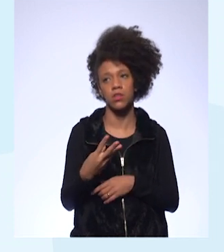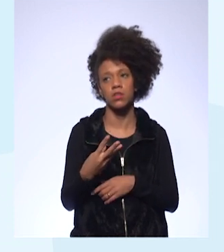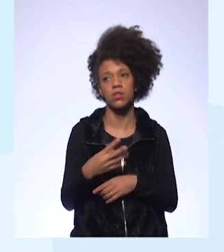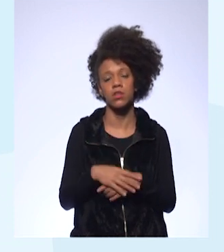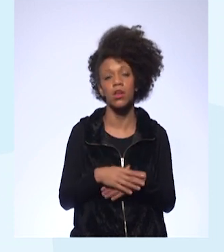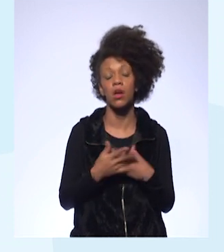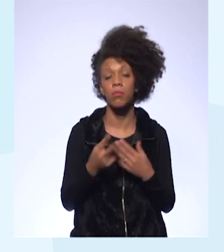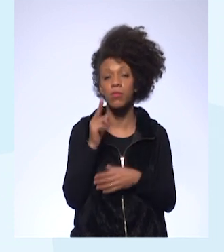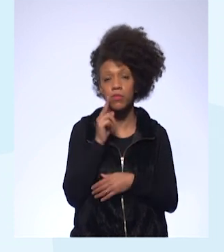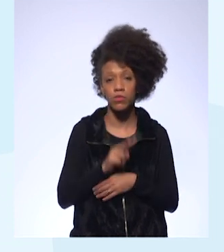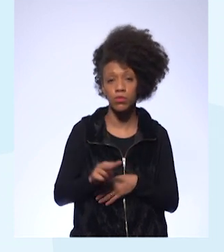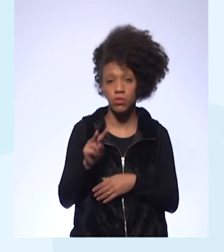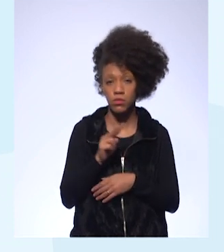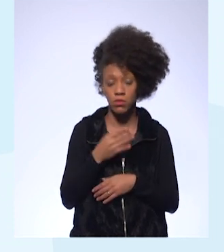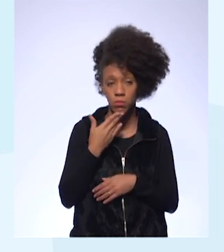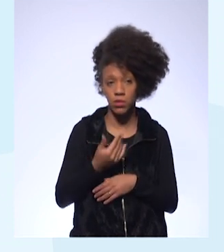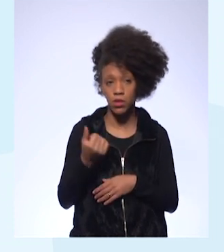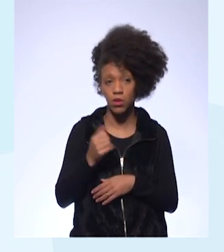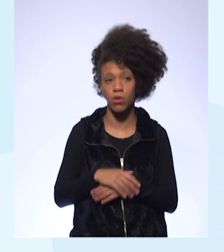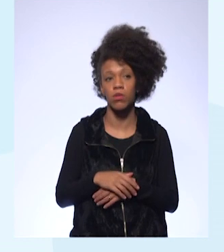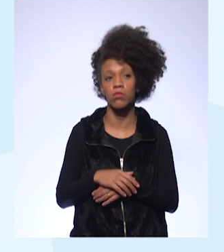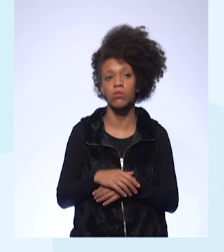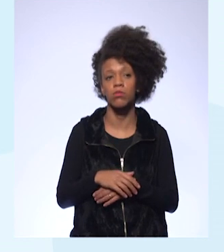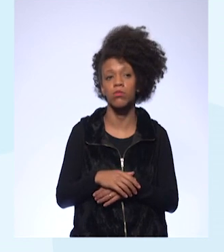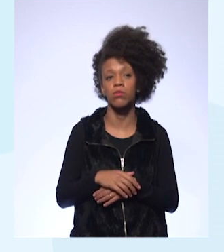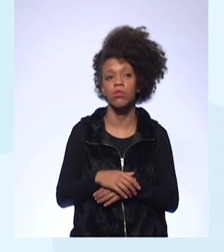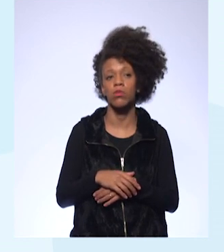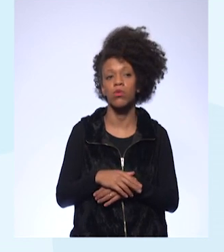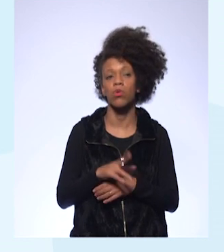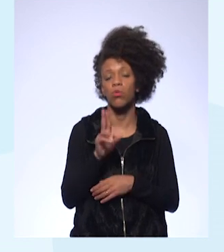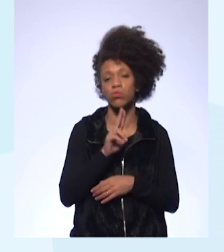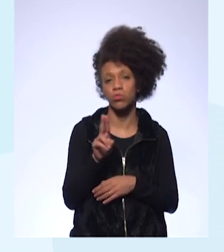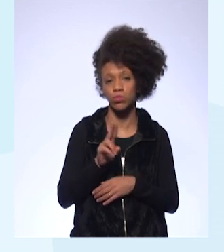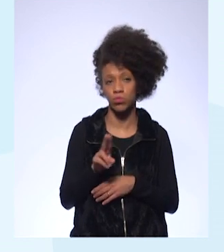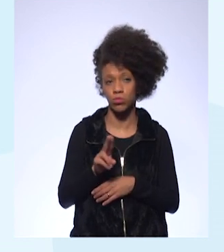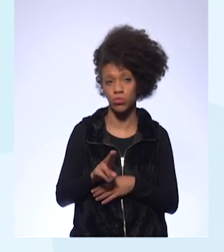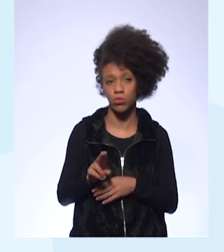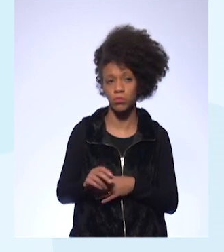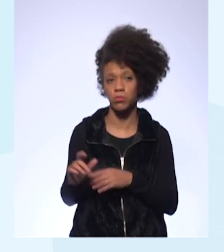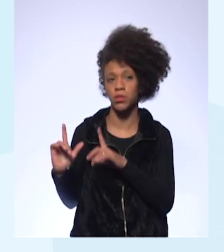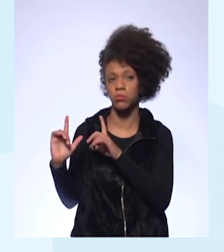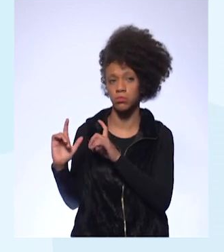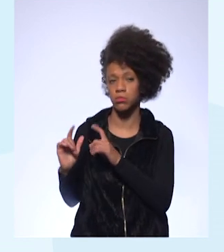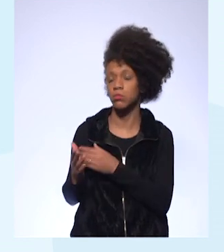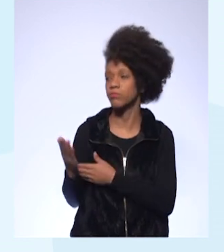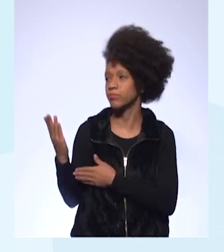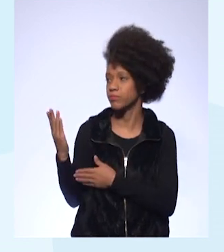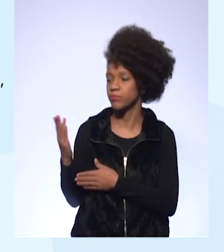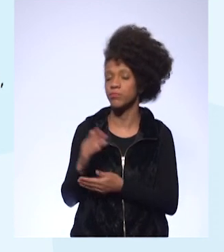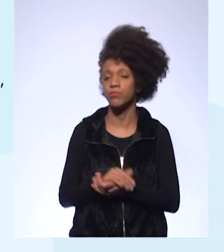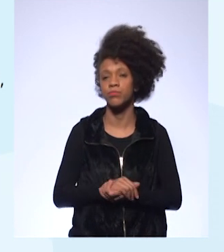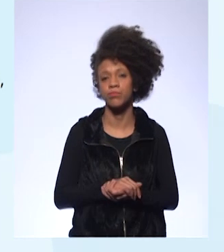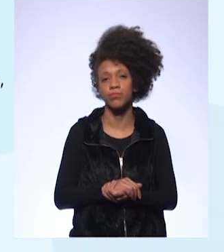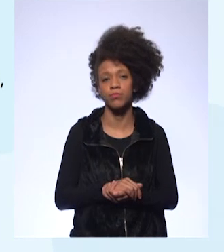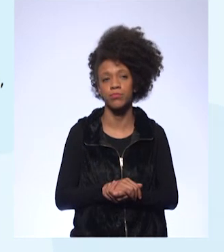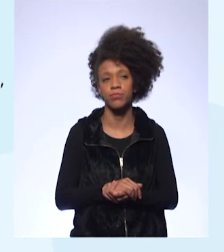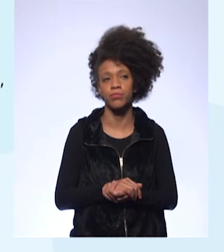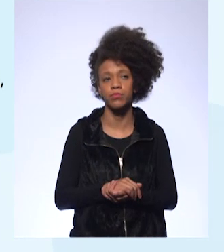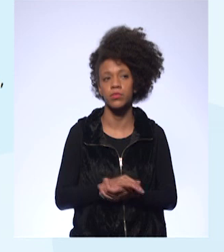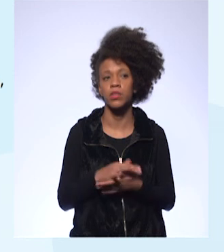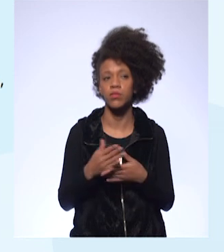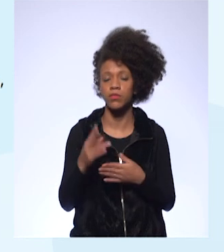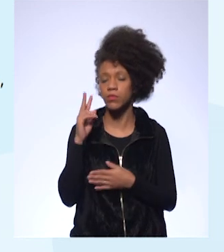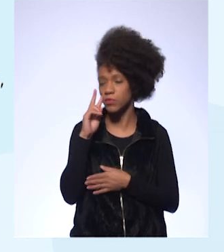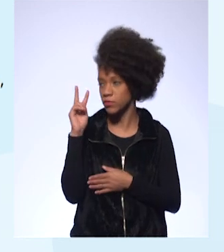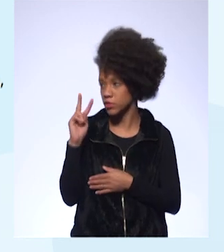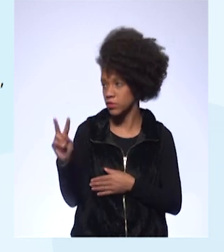visualizar melhor, eu coloquei aí o nome dos países. Quiserem printar a tela aí, pode passar para outra tela. Tá? E aí vocês vão ver